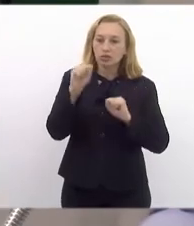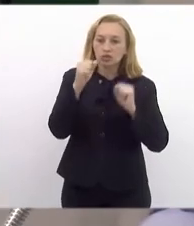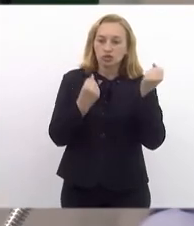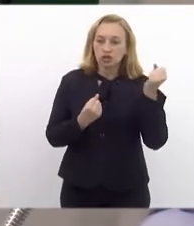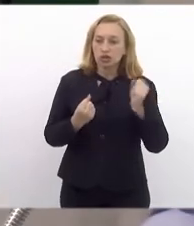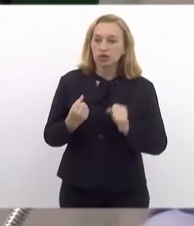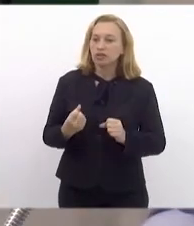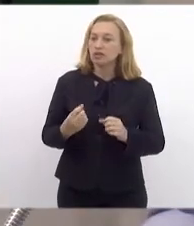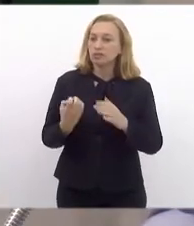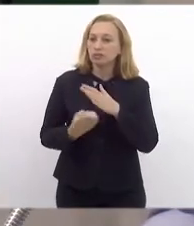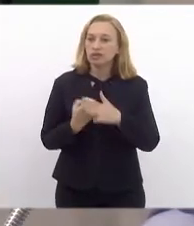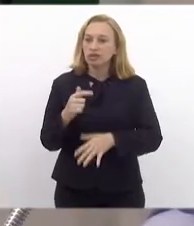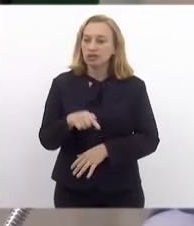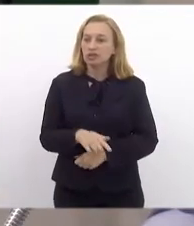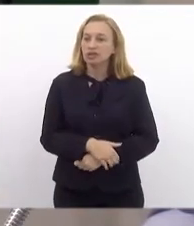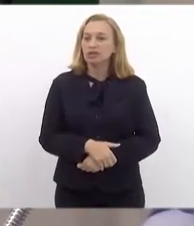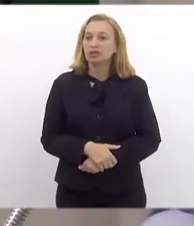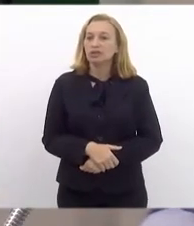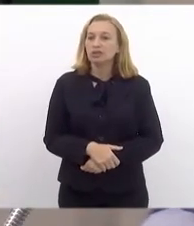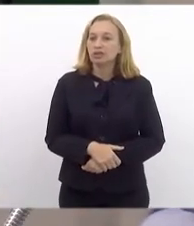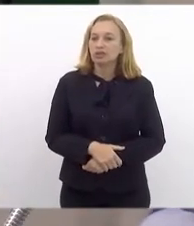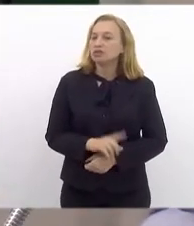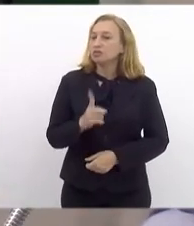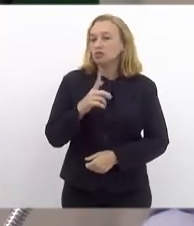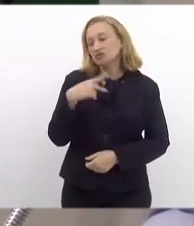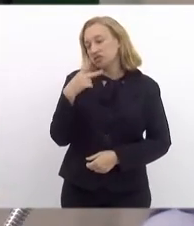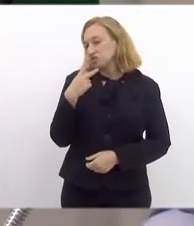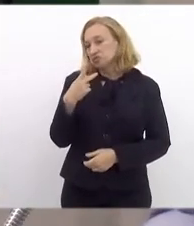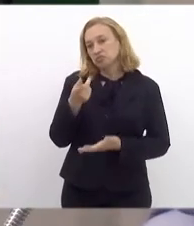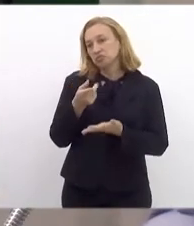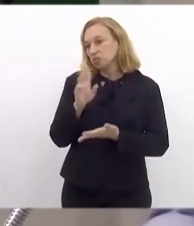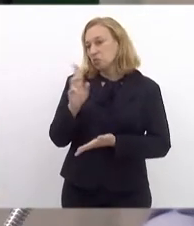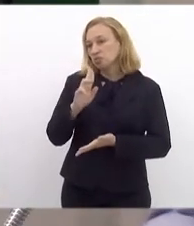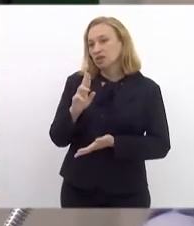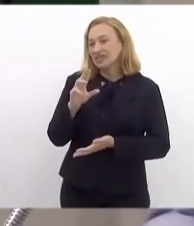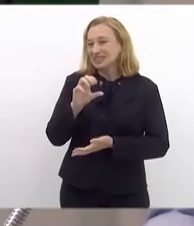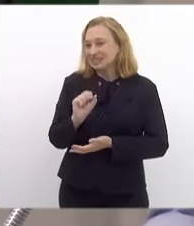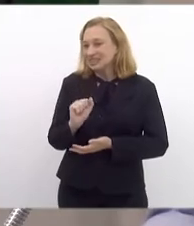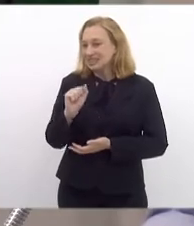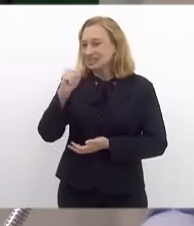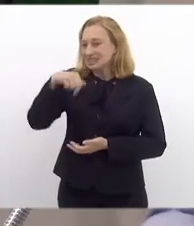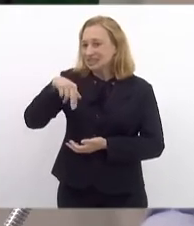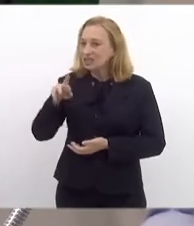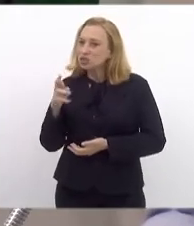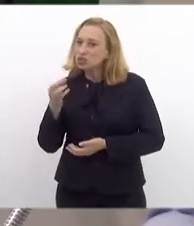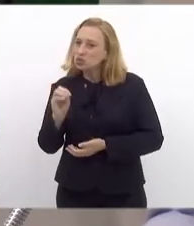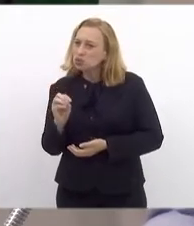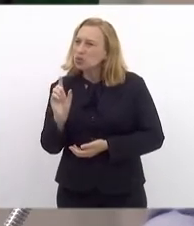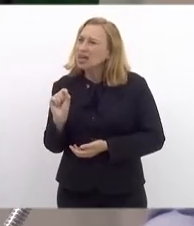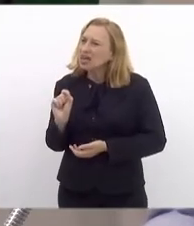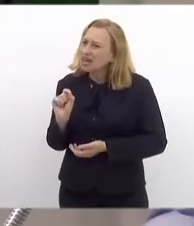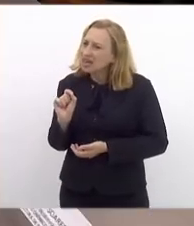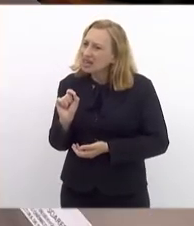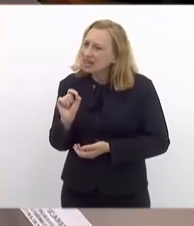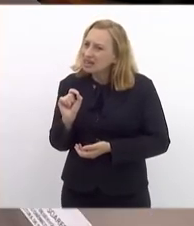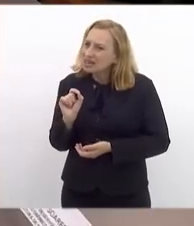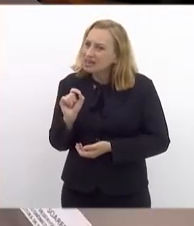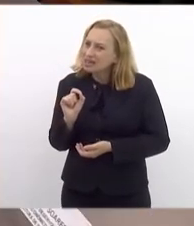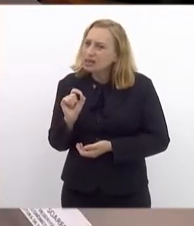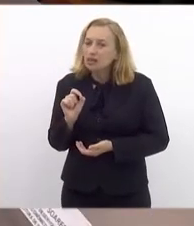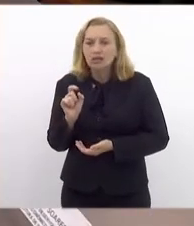sábado mas ele não botou o nome dele né Sandro o que